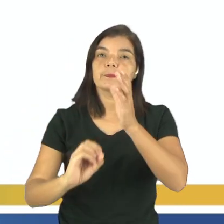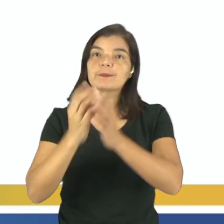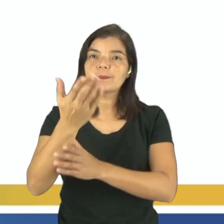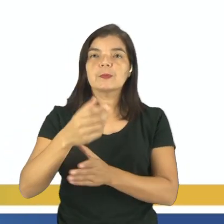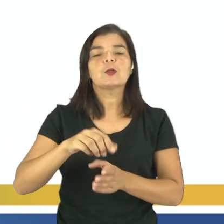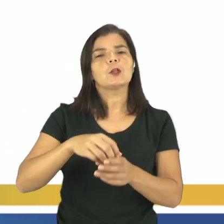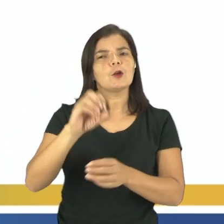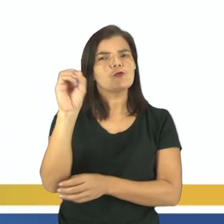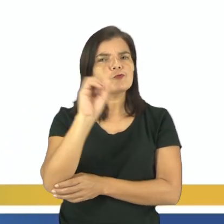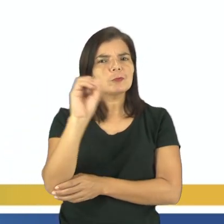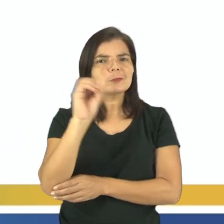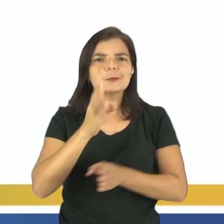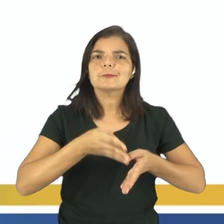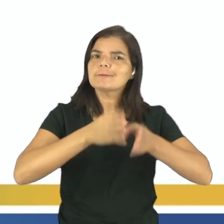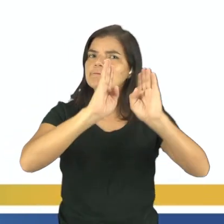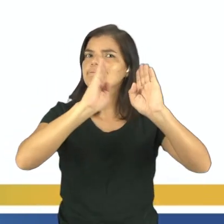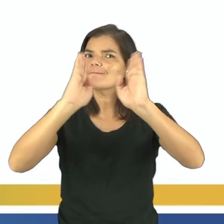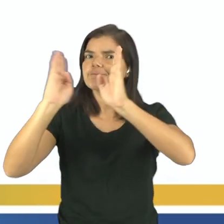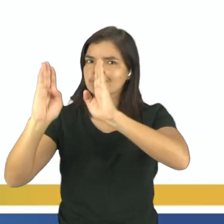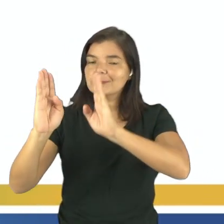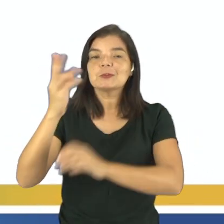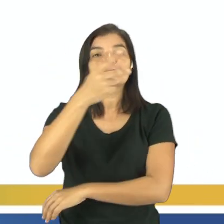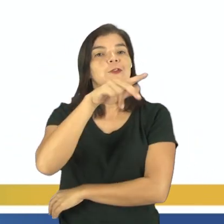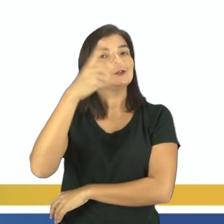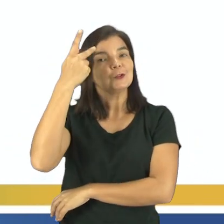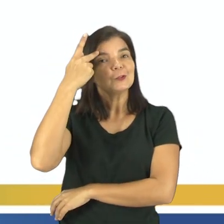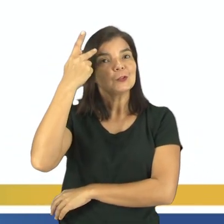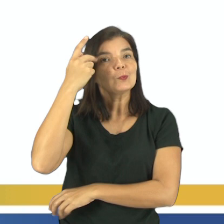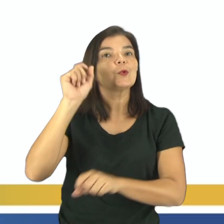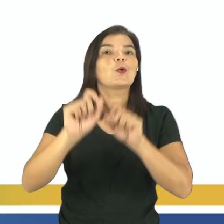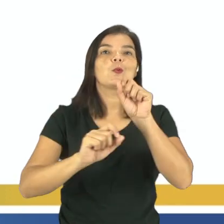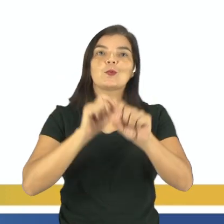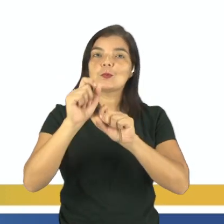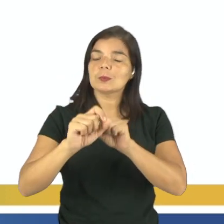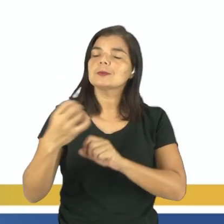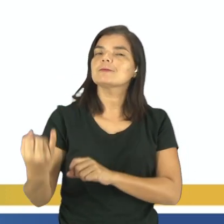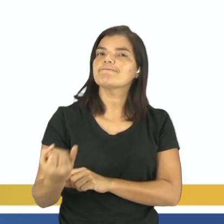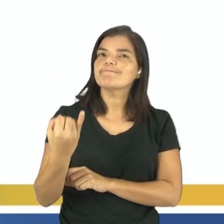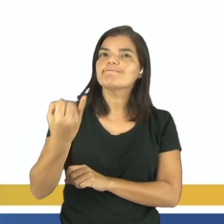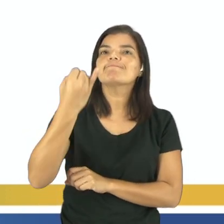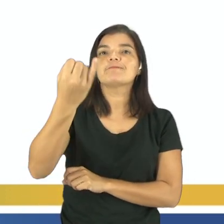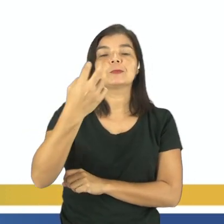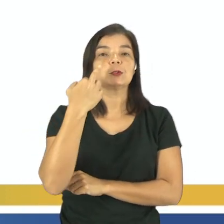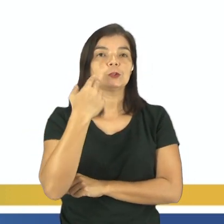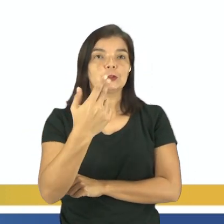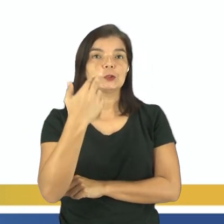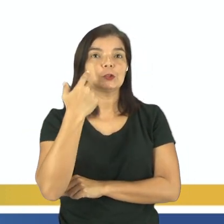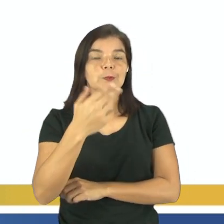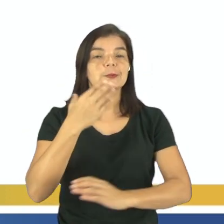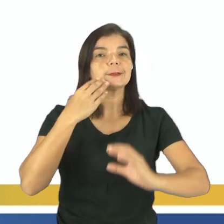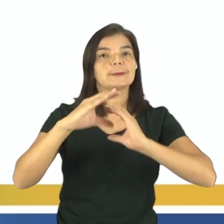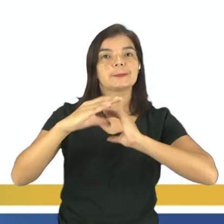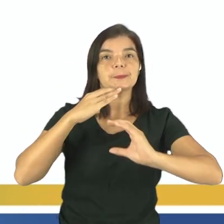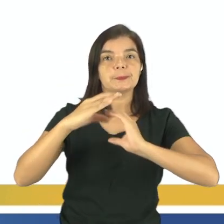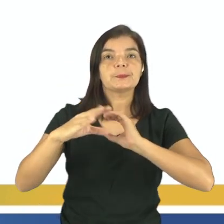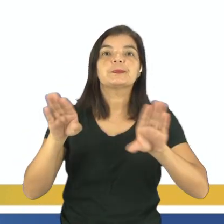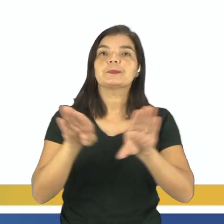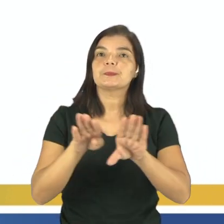realizadas desde outubro em bibliotecas públicas na capital paulista tratam de questões importantes da língua por meio das